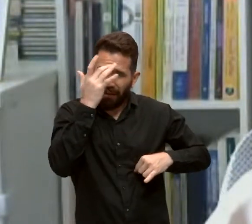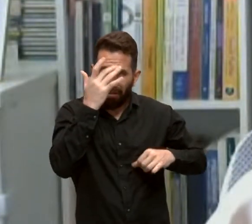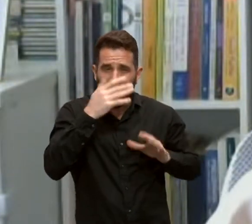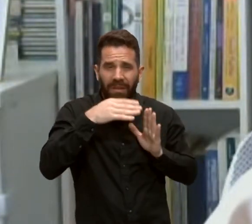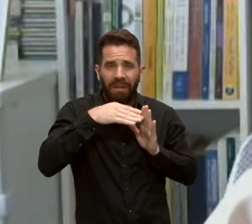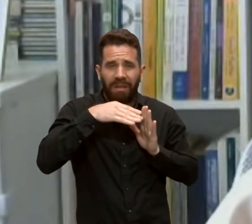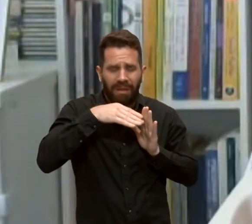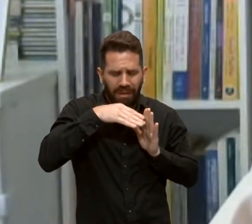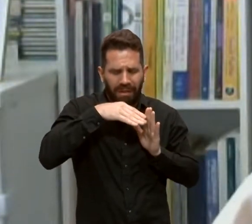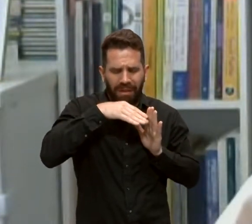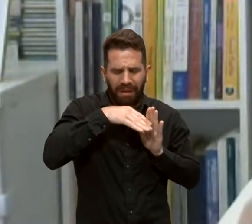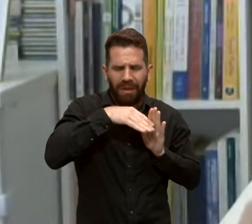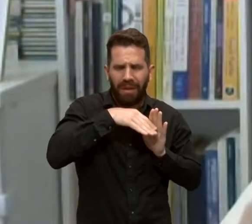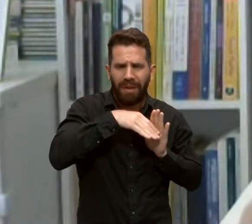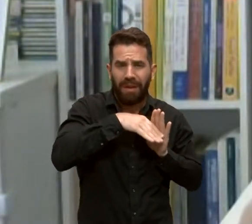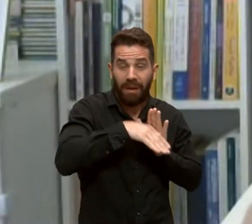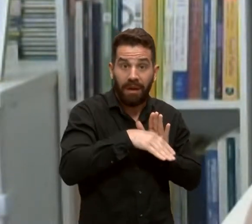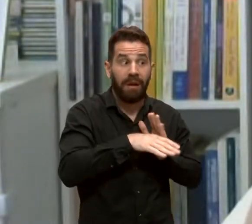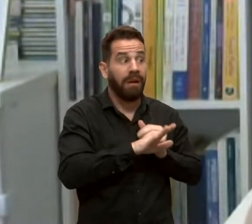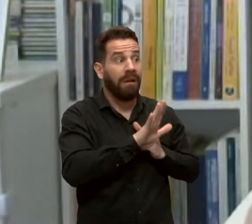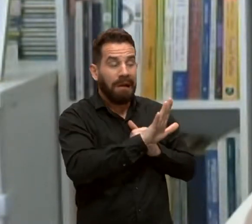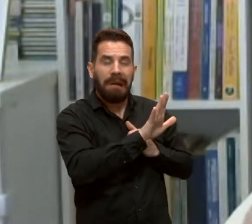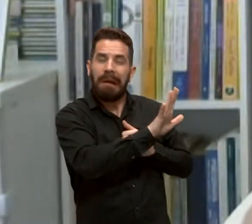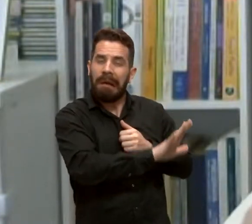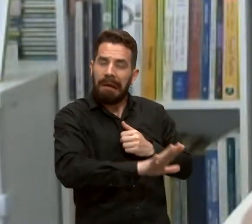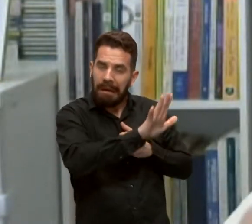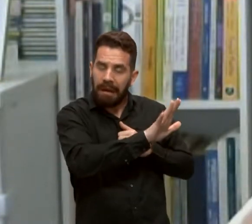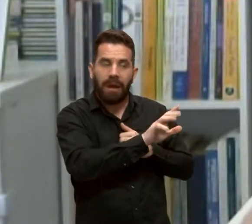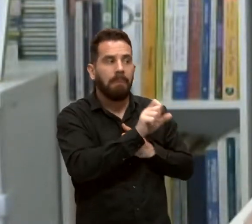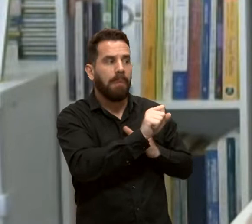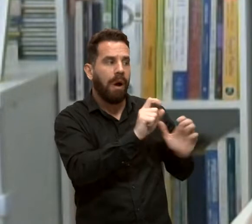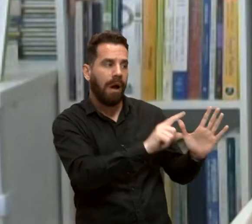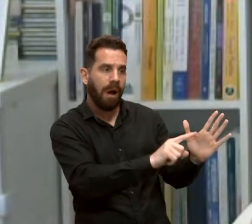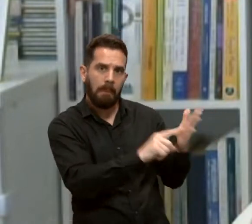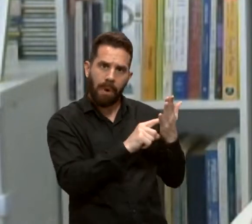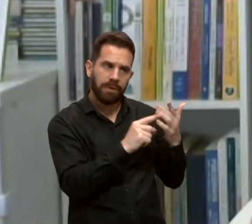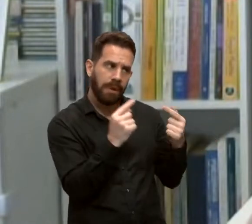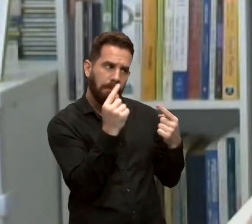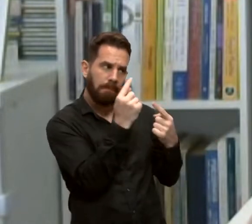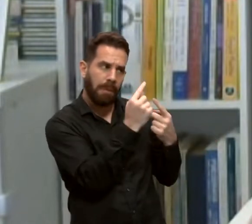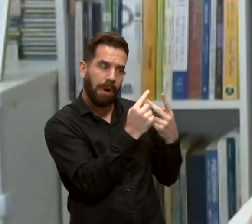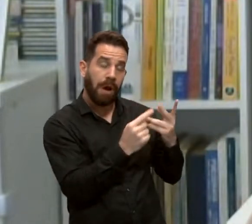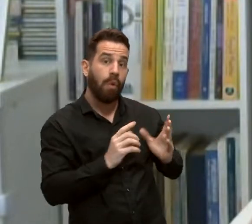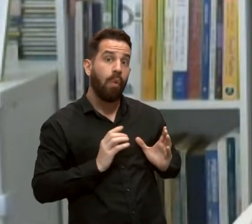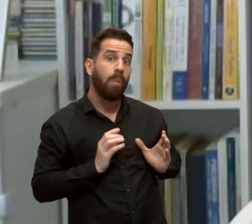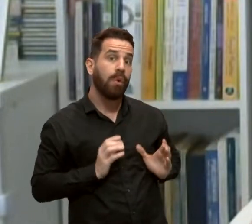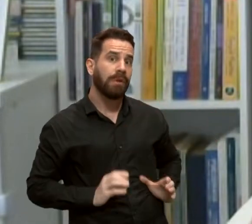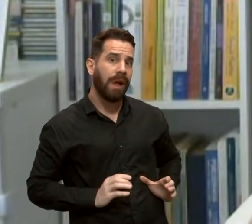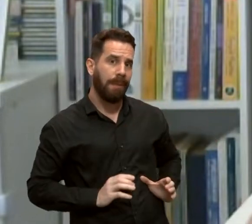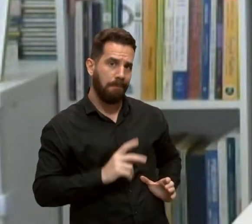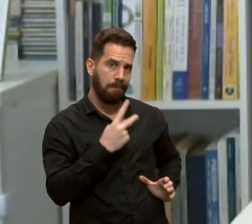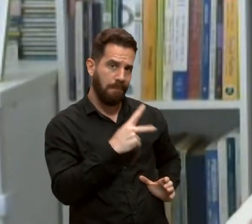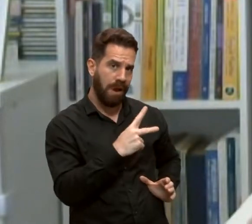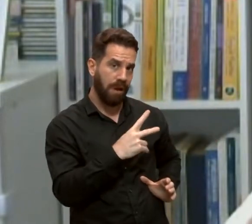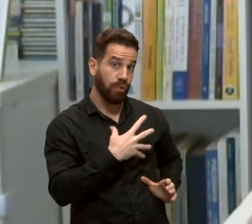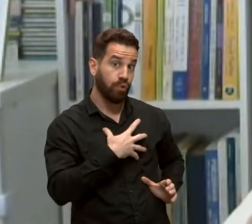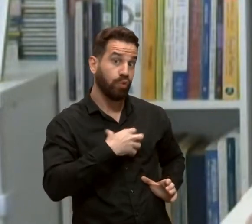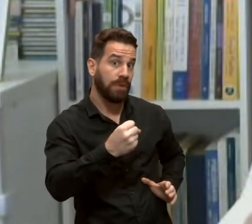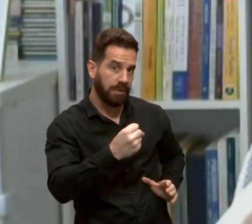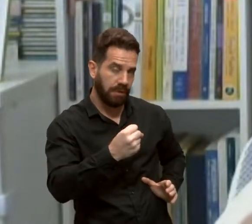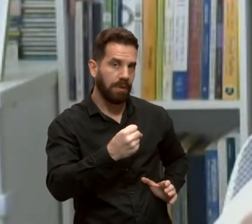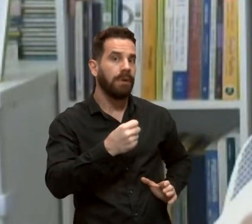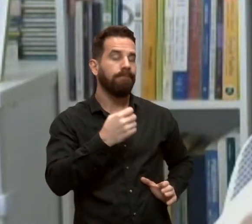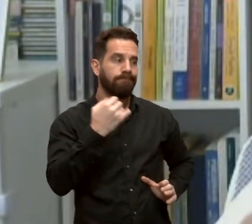pode demonstrar várias nuances, digamos assim, do comportamento suicida, que é importante também a gente entender o